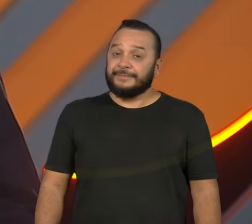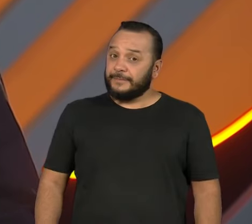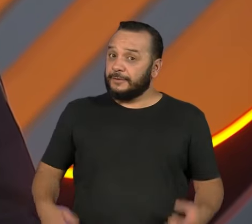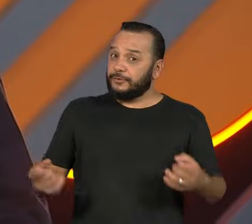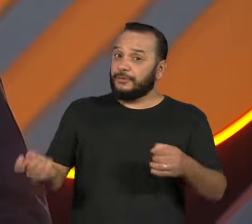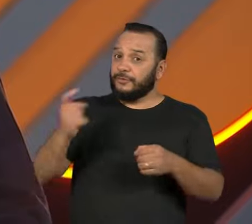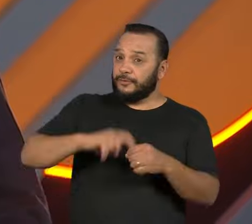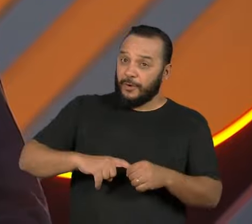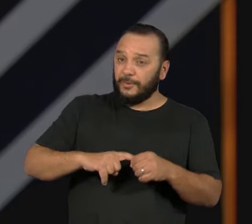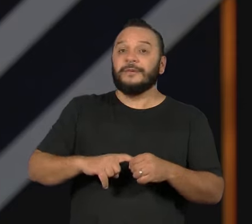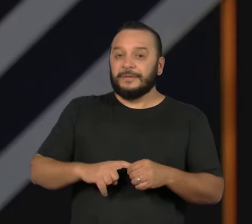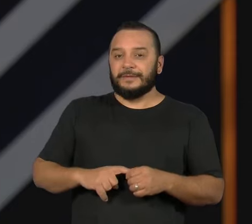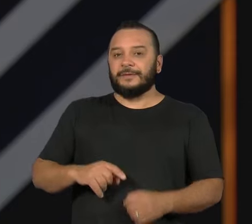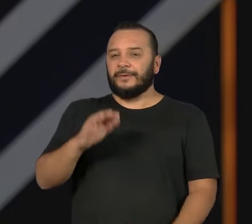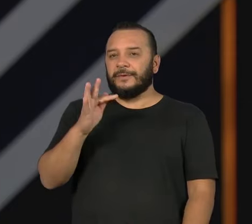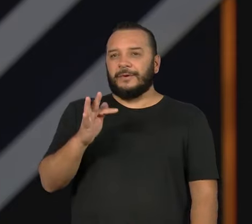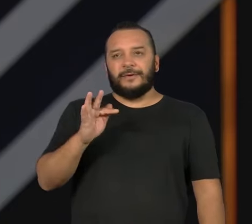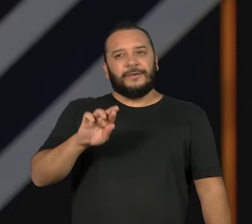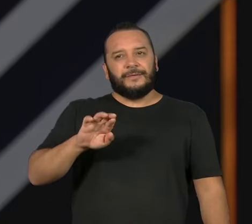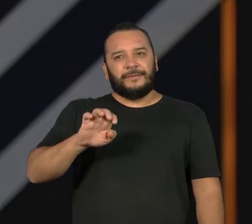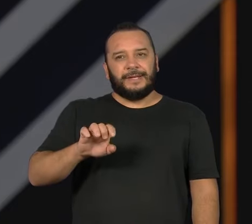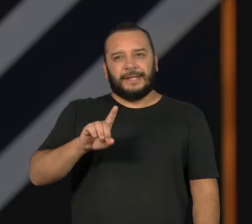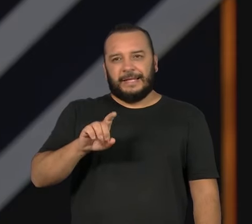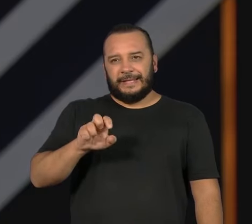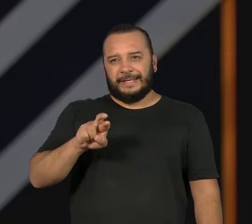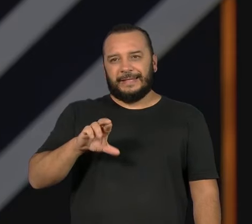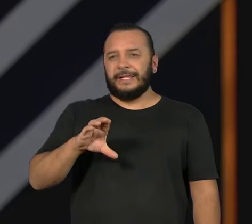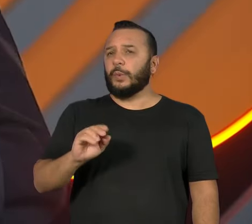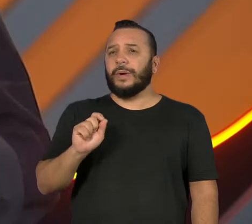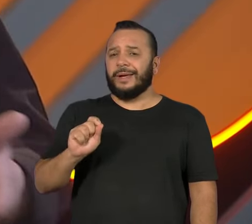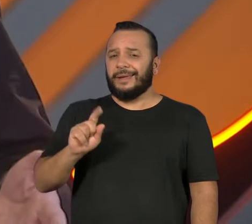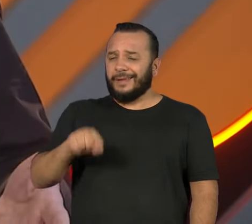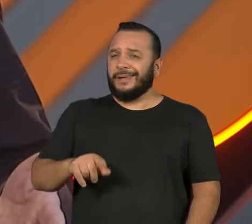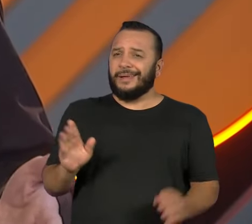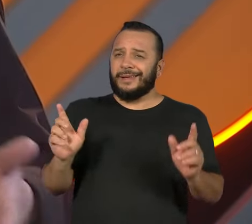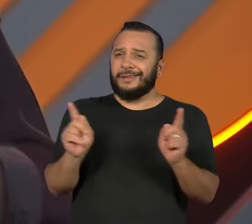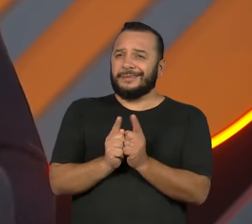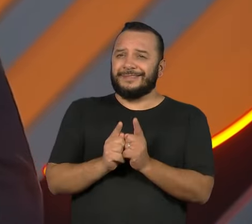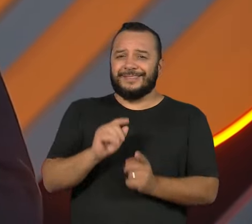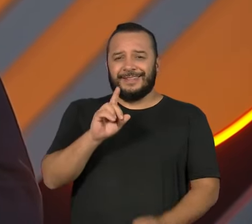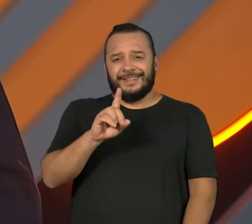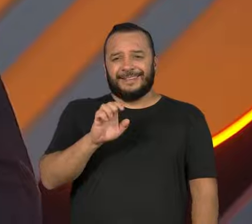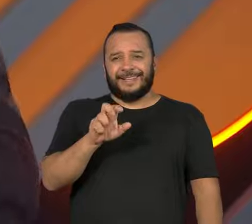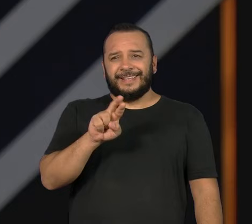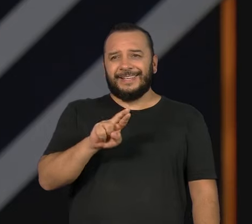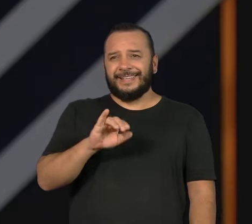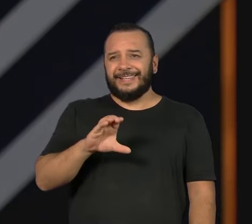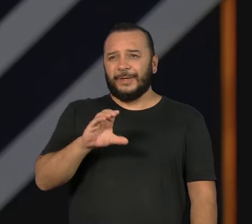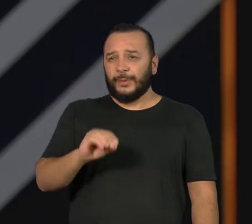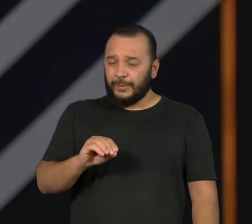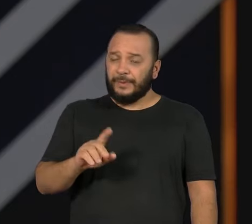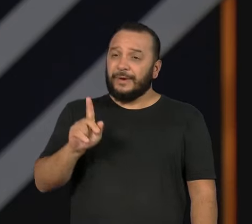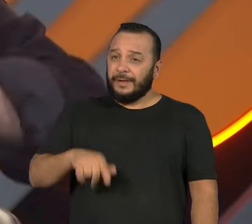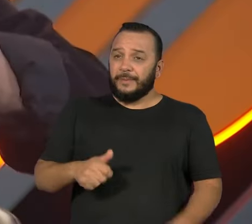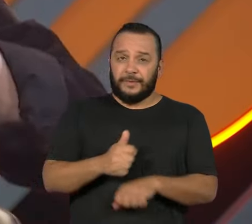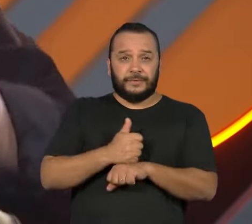Estamos de volta com Frederico Ciotti. Quem é? O Derico, músico e